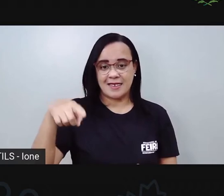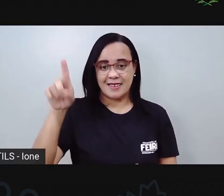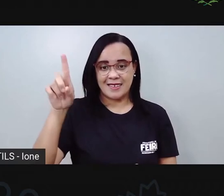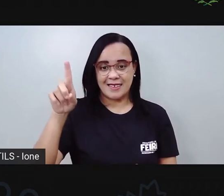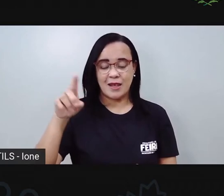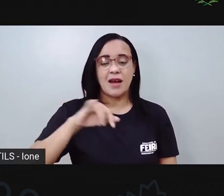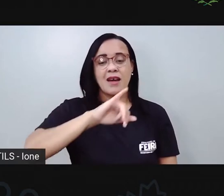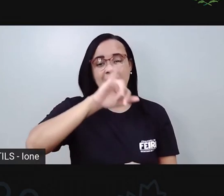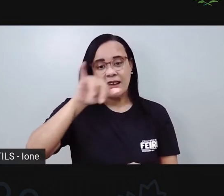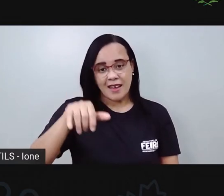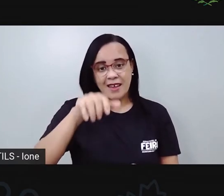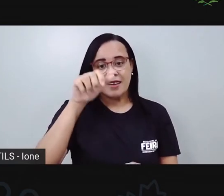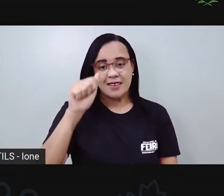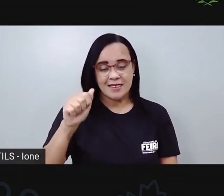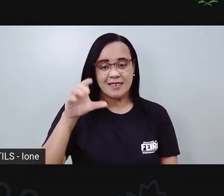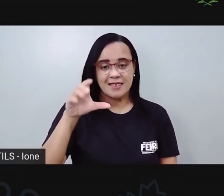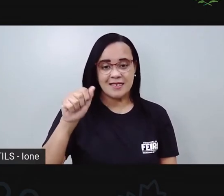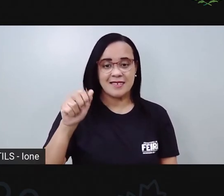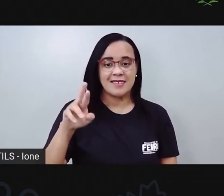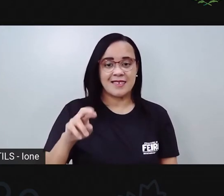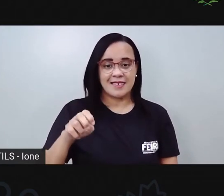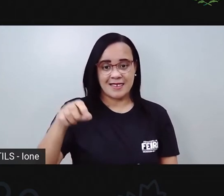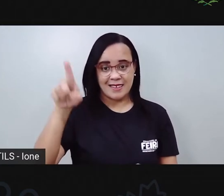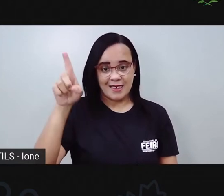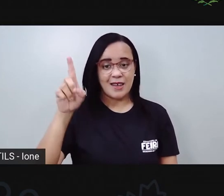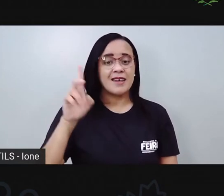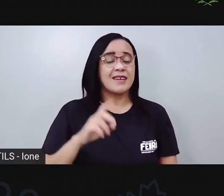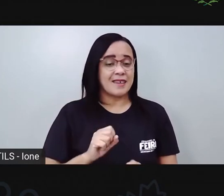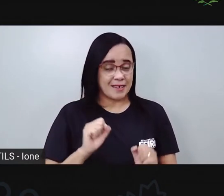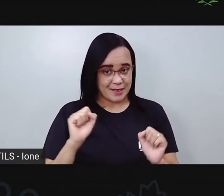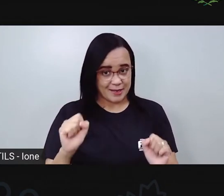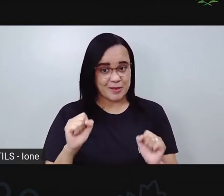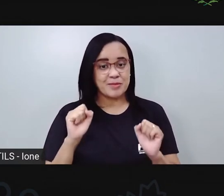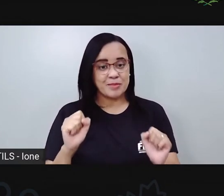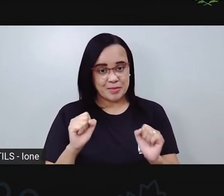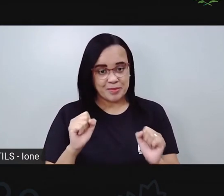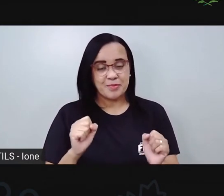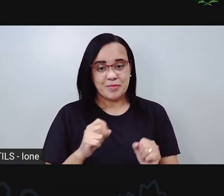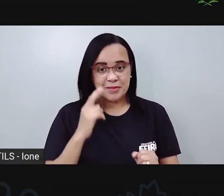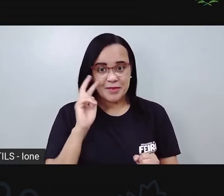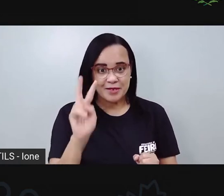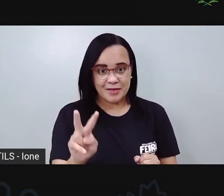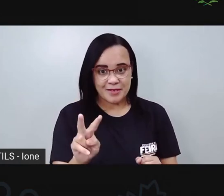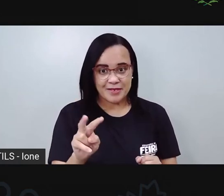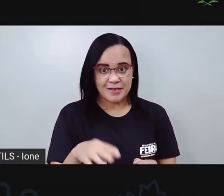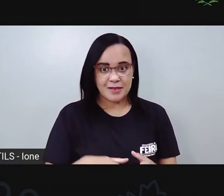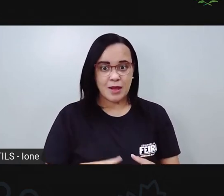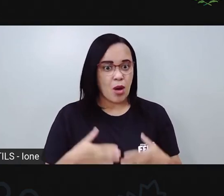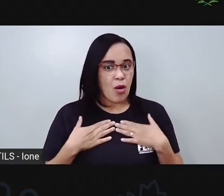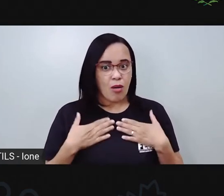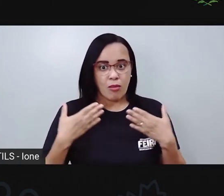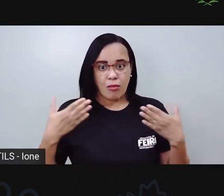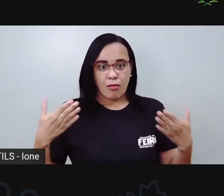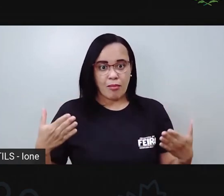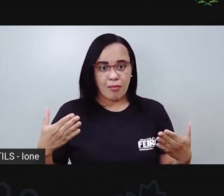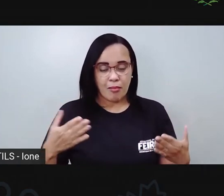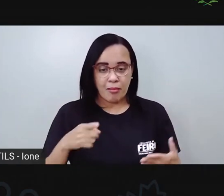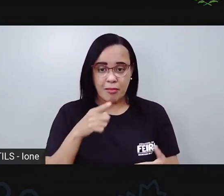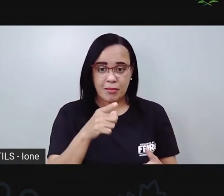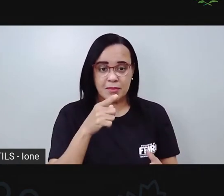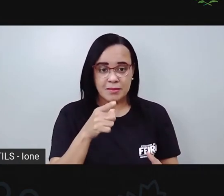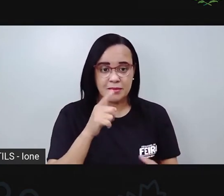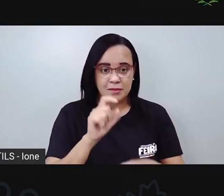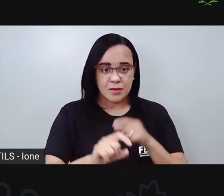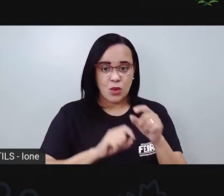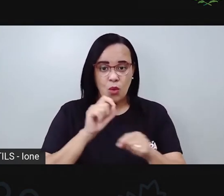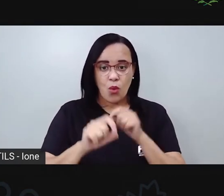quem já viu jacaré de verdade quem já viu 15 mil nota esse aqui que é para